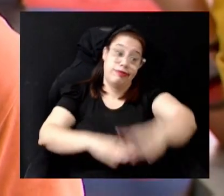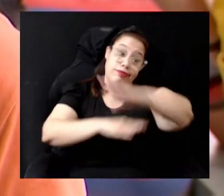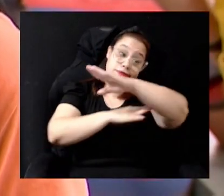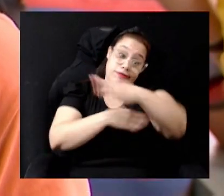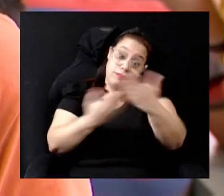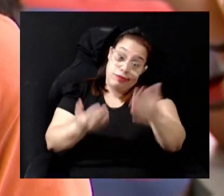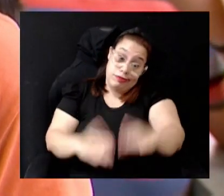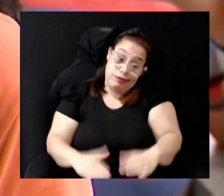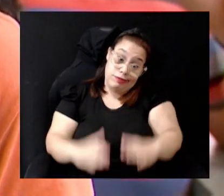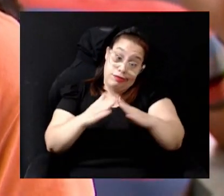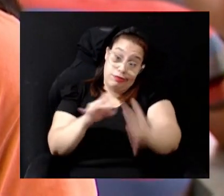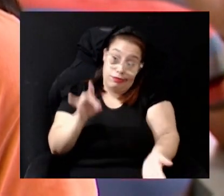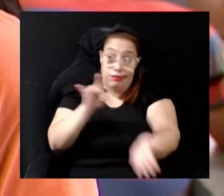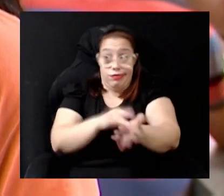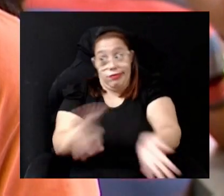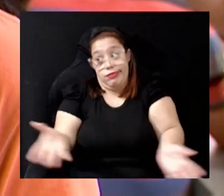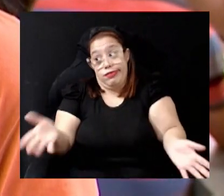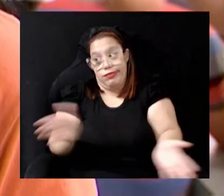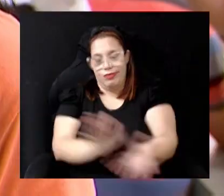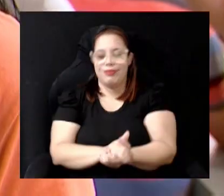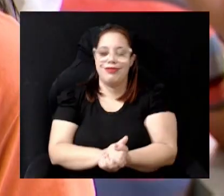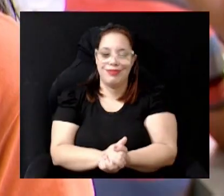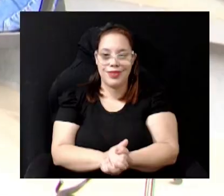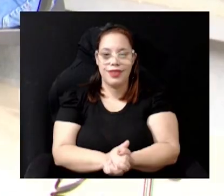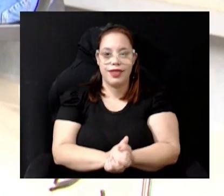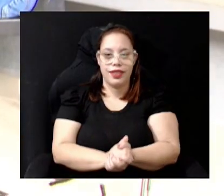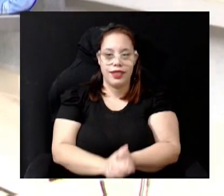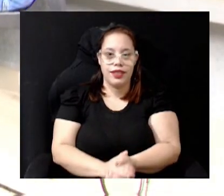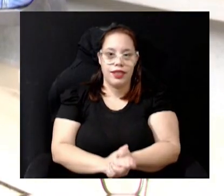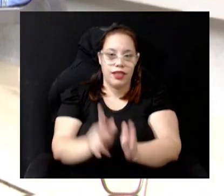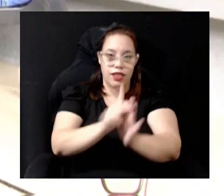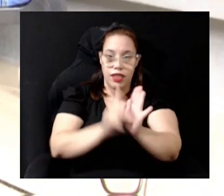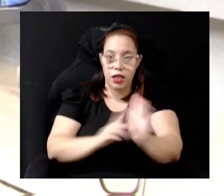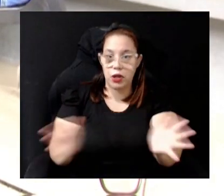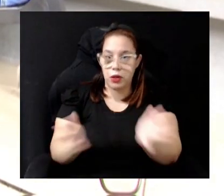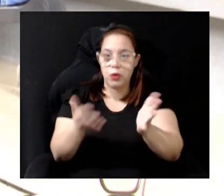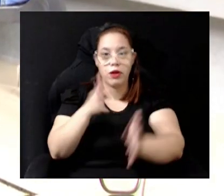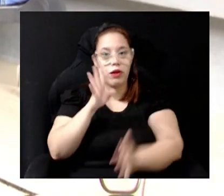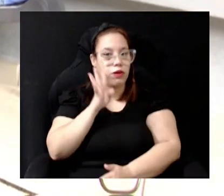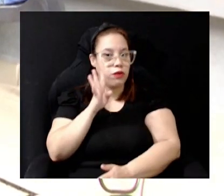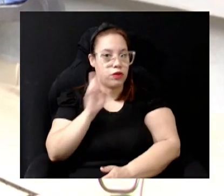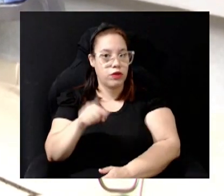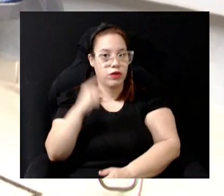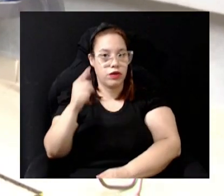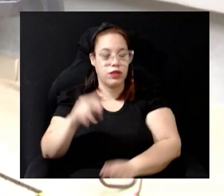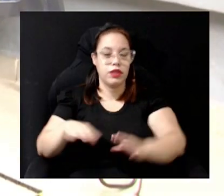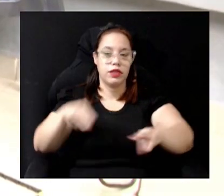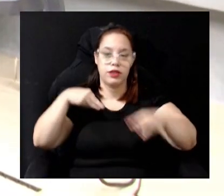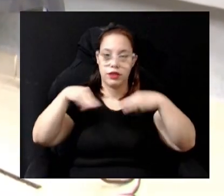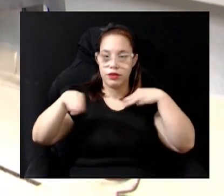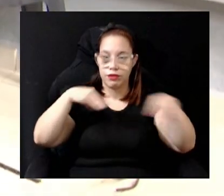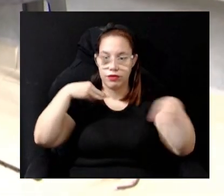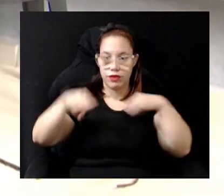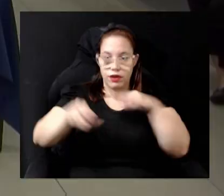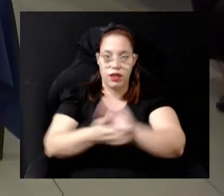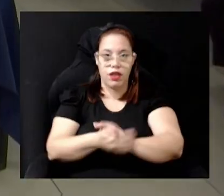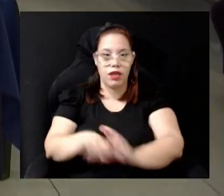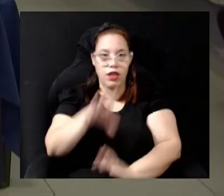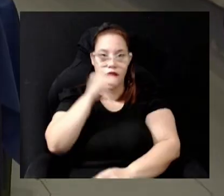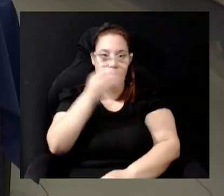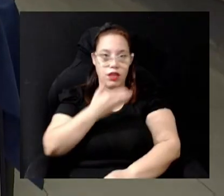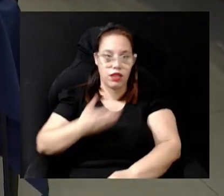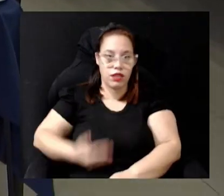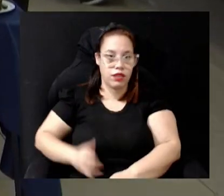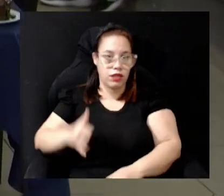né? Eu acho que é um projeto, uma iniciativa bem interessante. Além da apresentação musical, os servidores aniversariantes